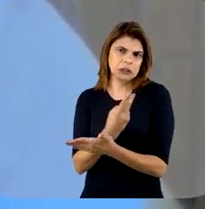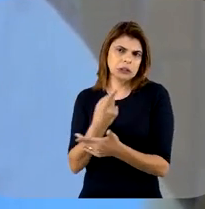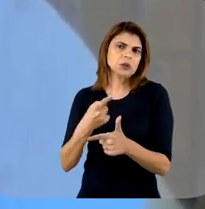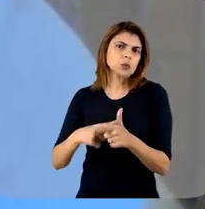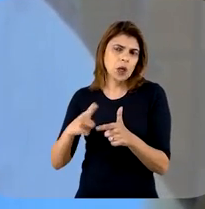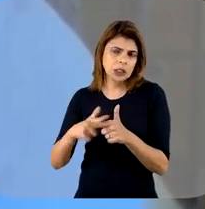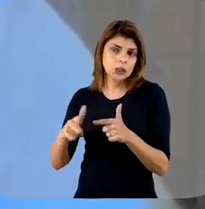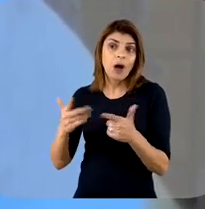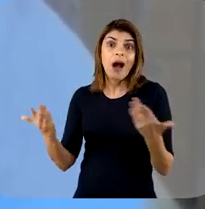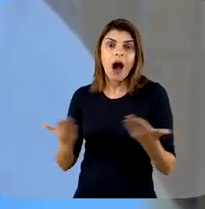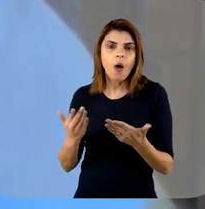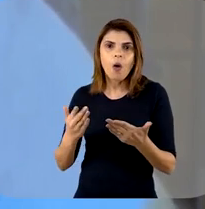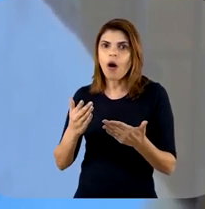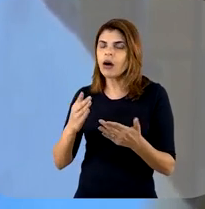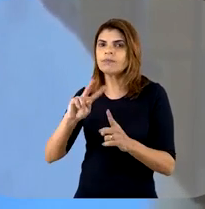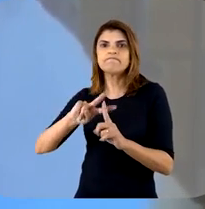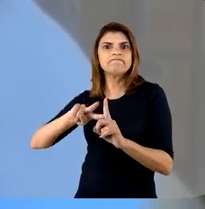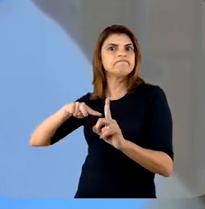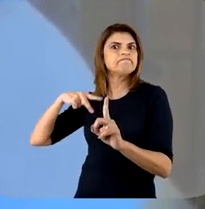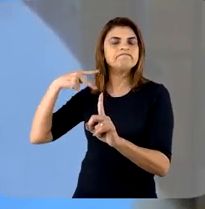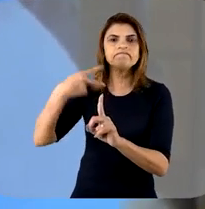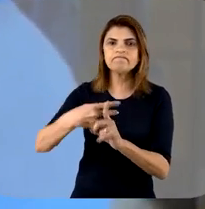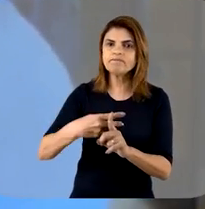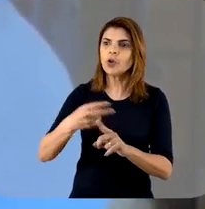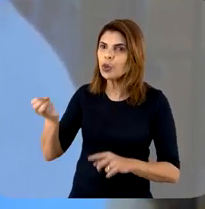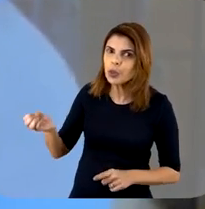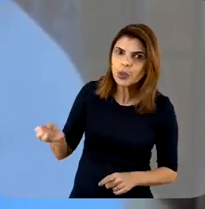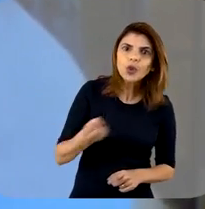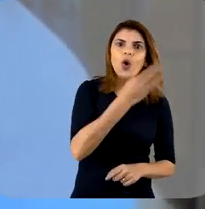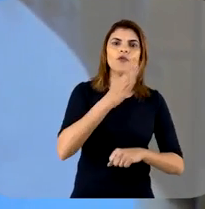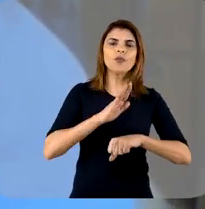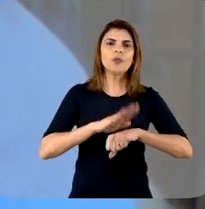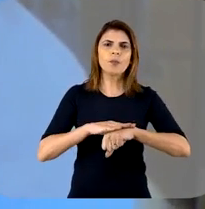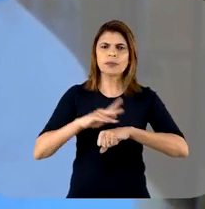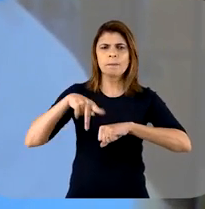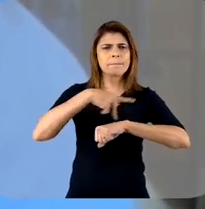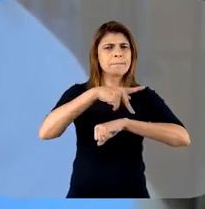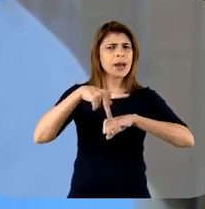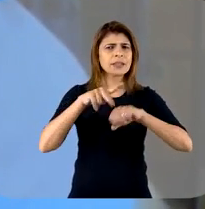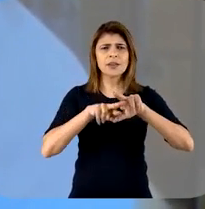vê agora um novo repique da epidemia em vários países, né?